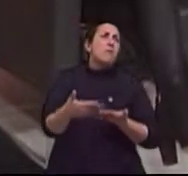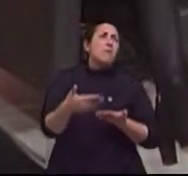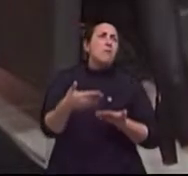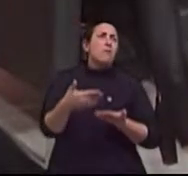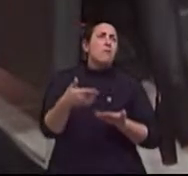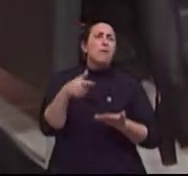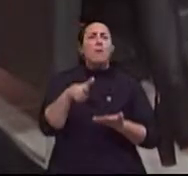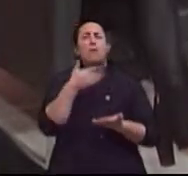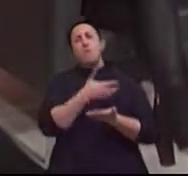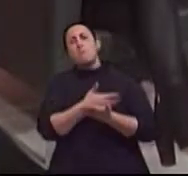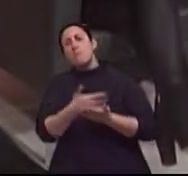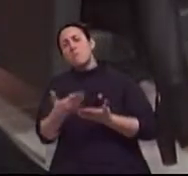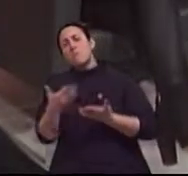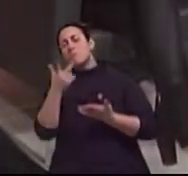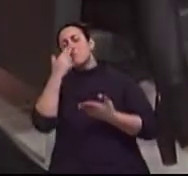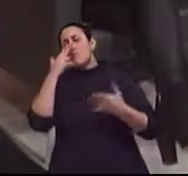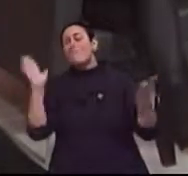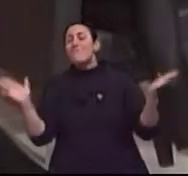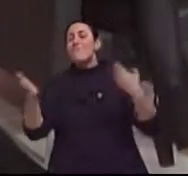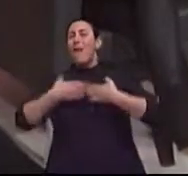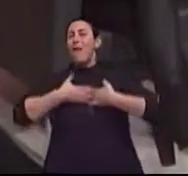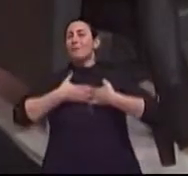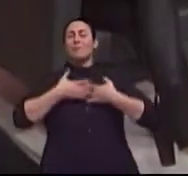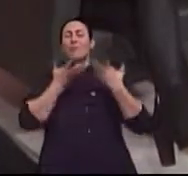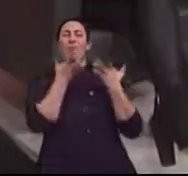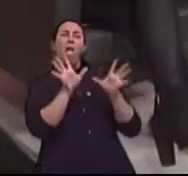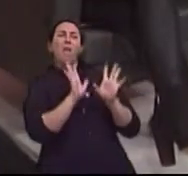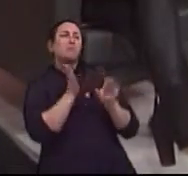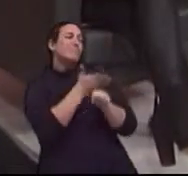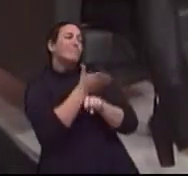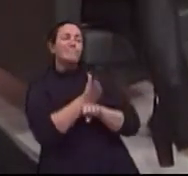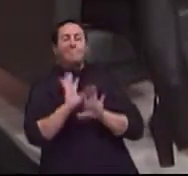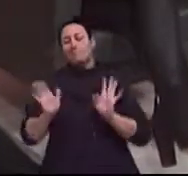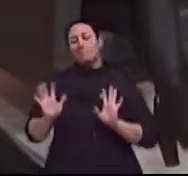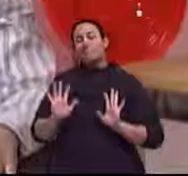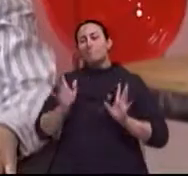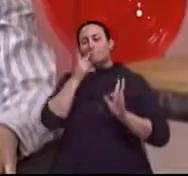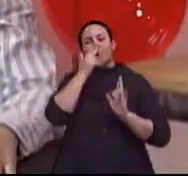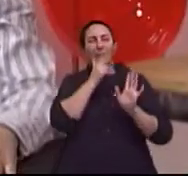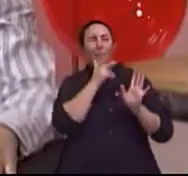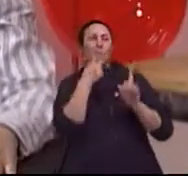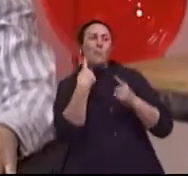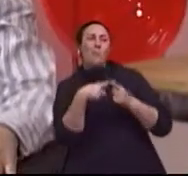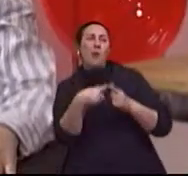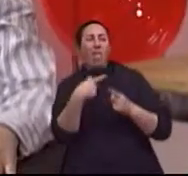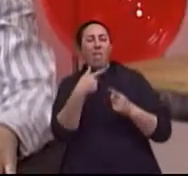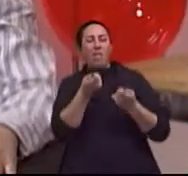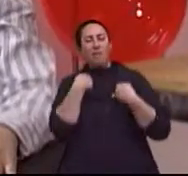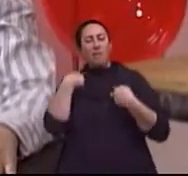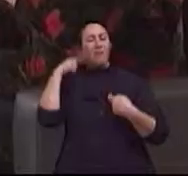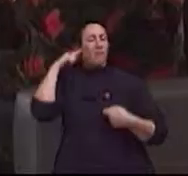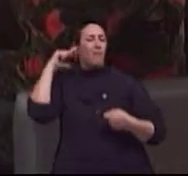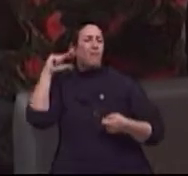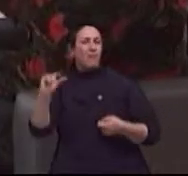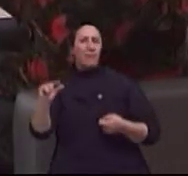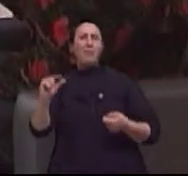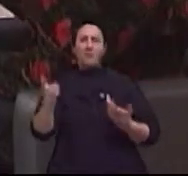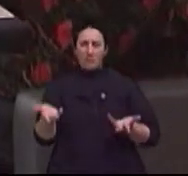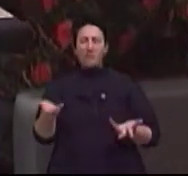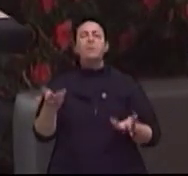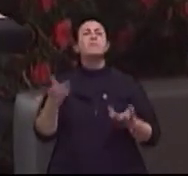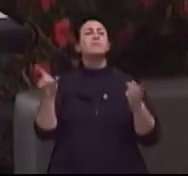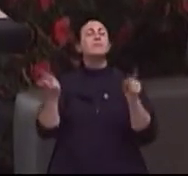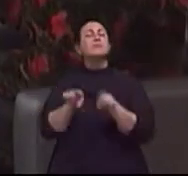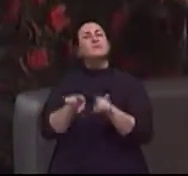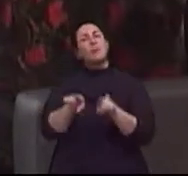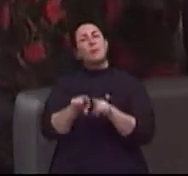também, se fecha, não participa mais de atividades sociais. Com certeza. Nem com os familiares muitas vezes não fala. E quanto